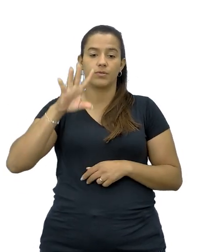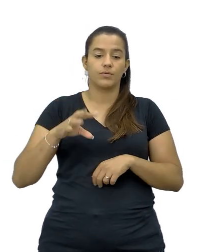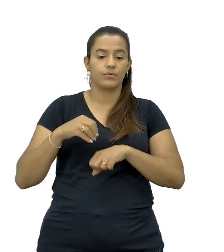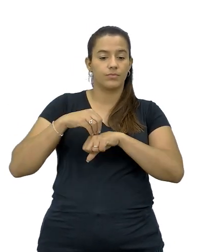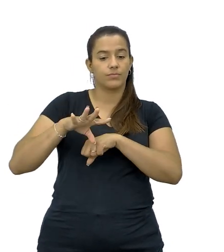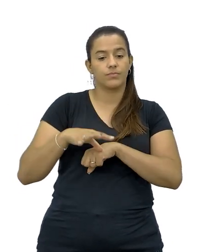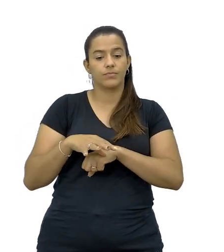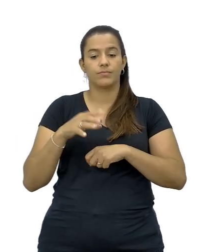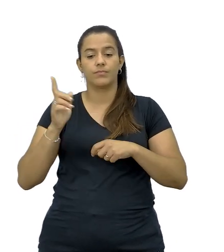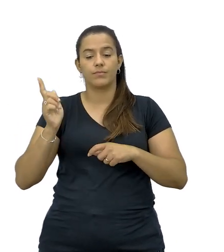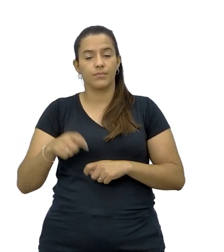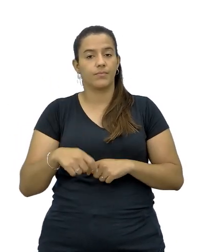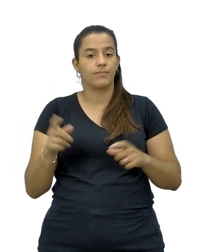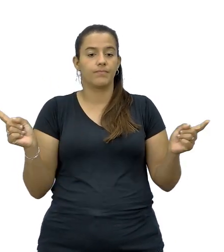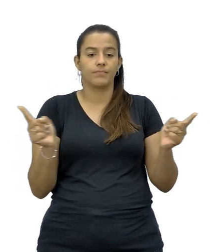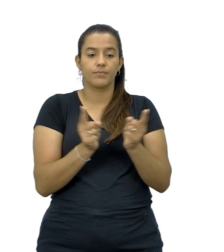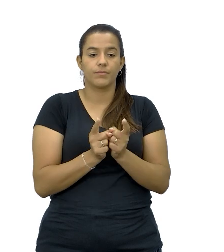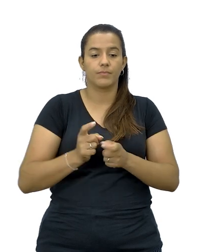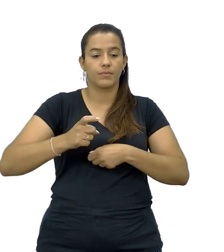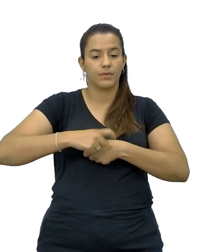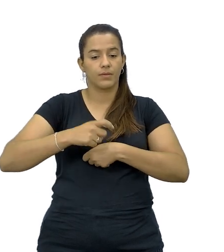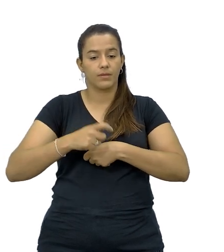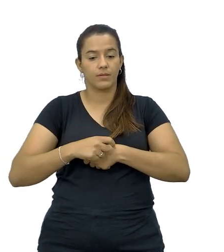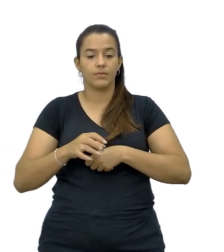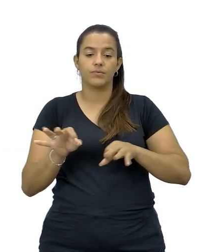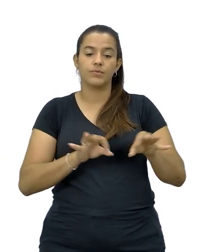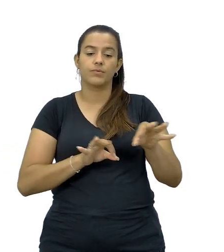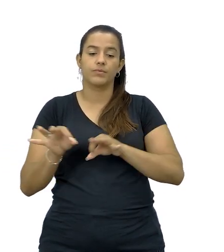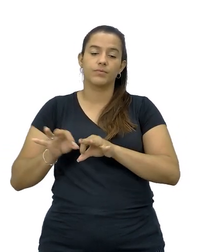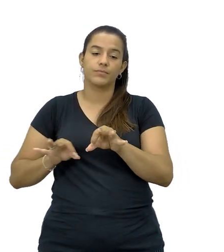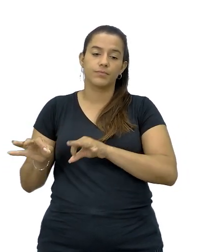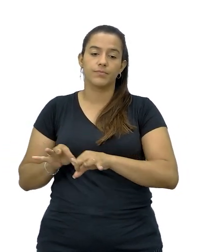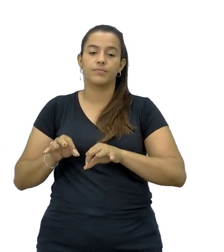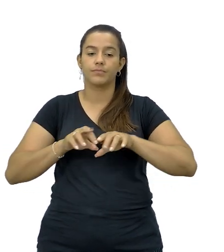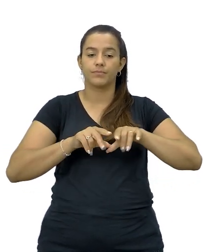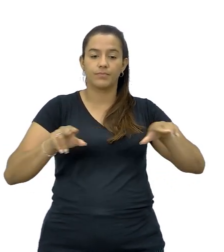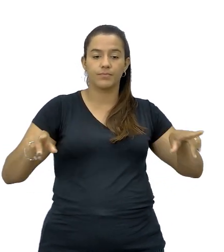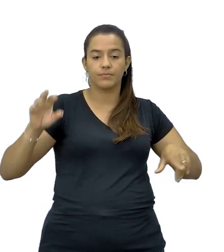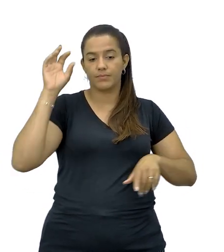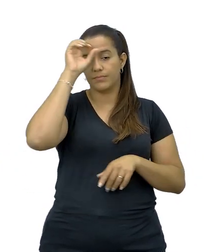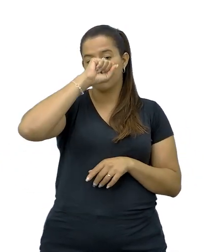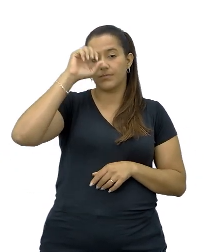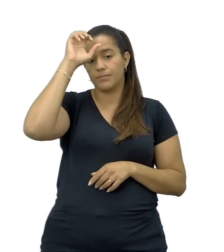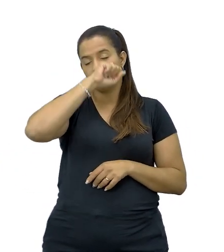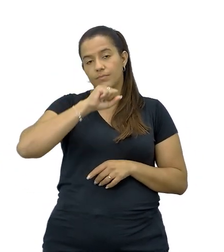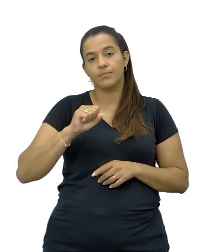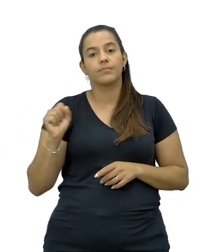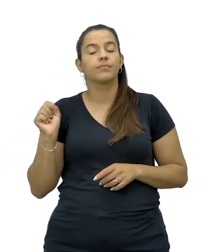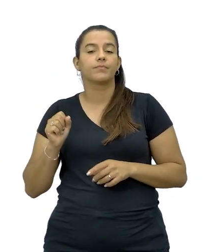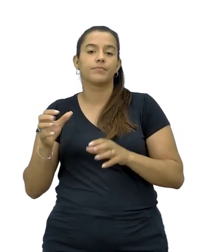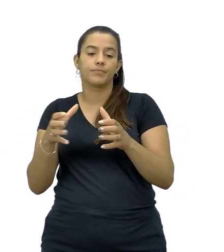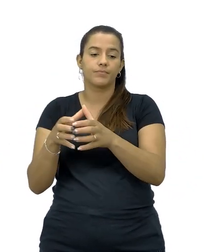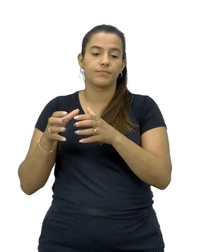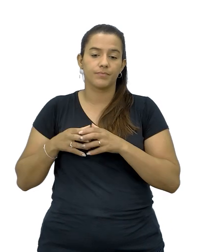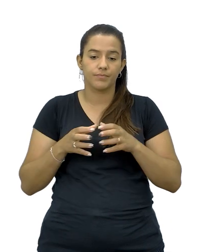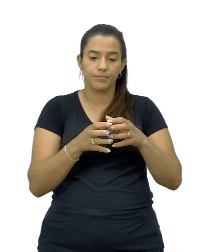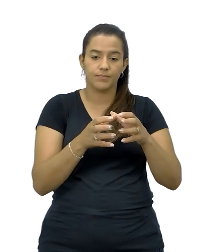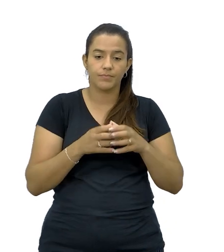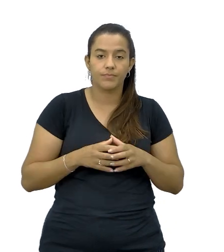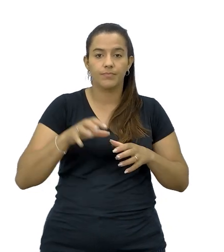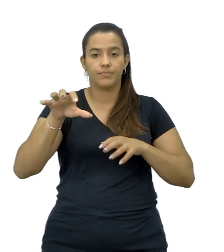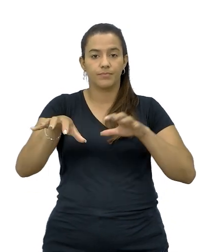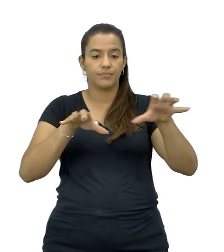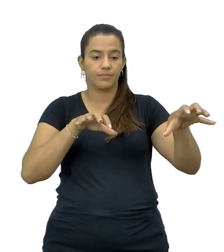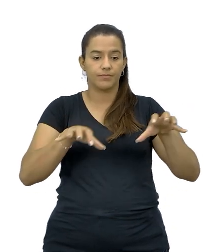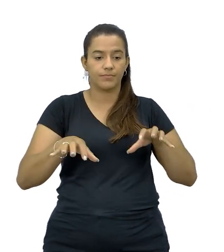né, nesse curto espaço de tempo, as metodologias ativas, sendo a aprendizagem entre pares, a rotação por